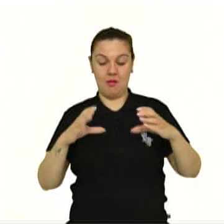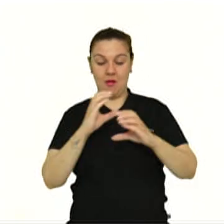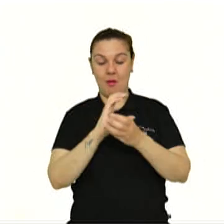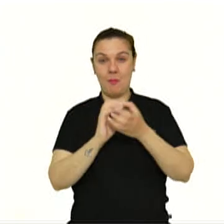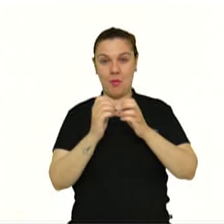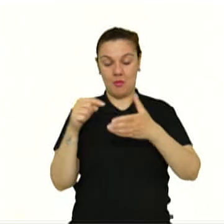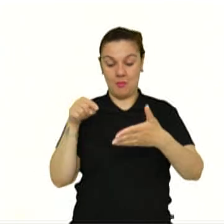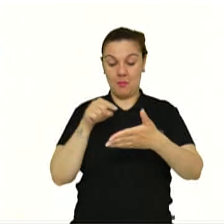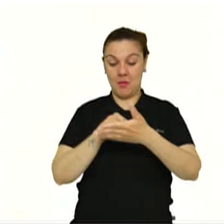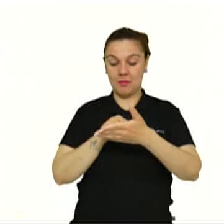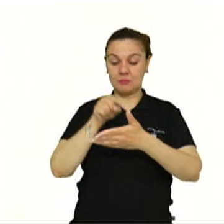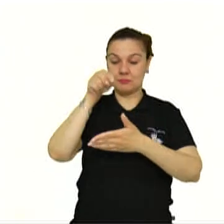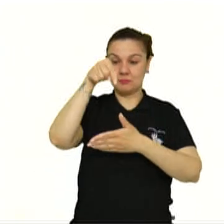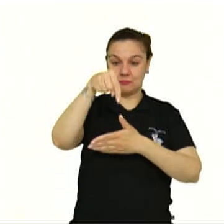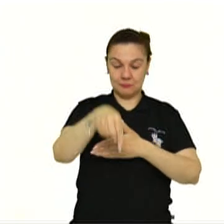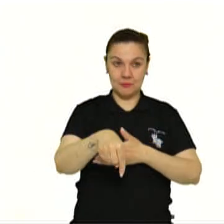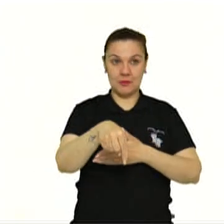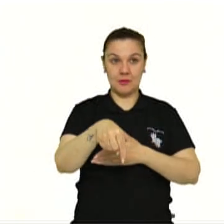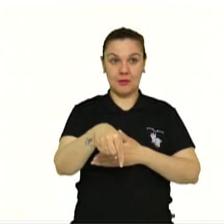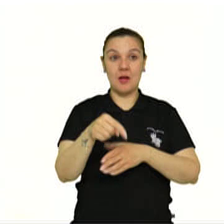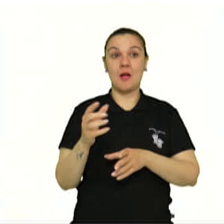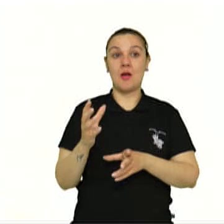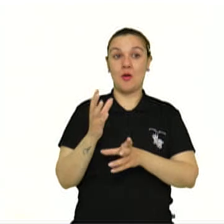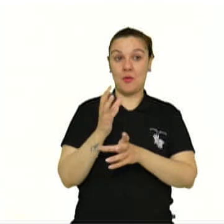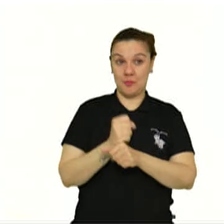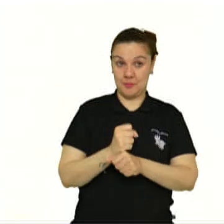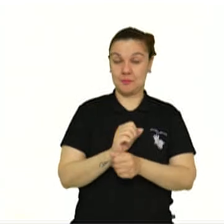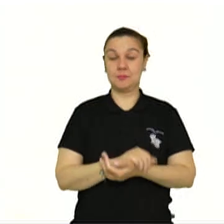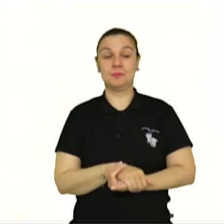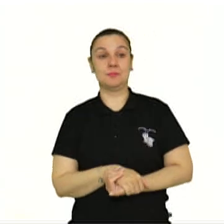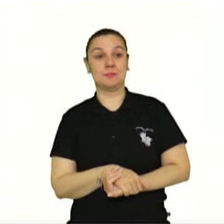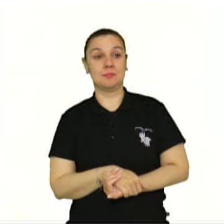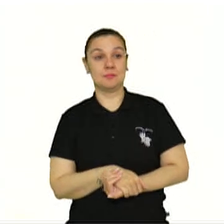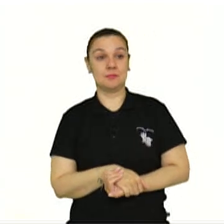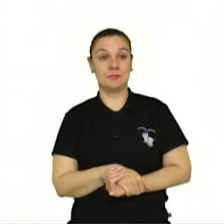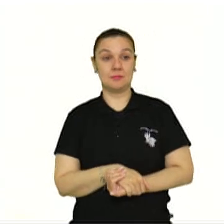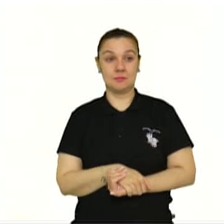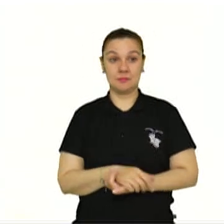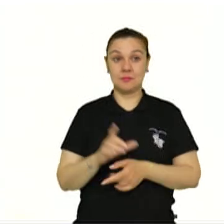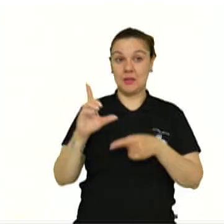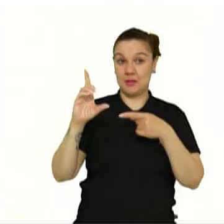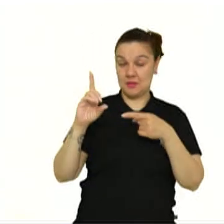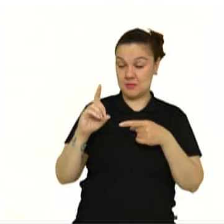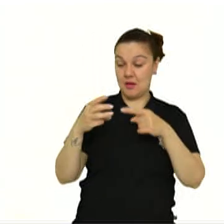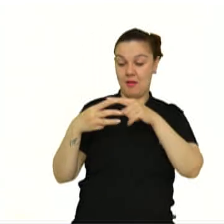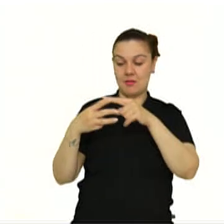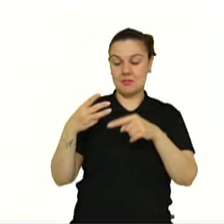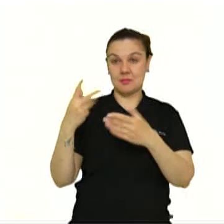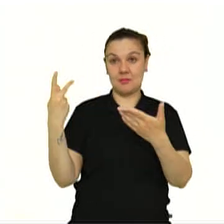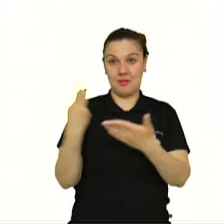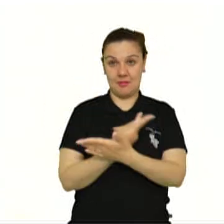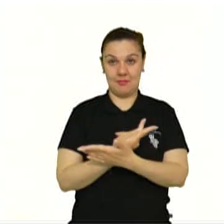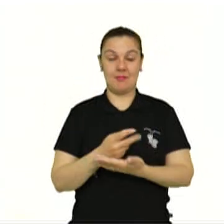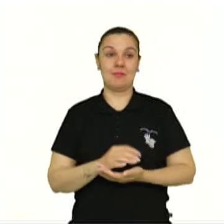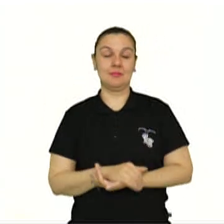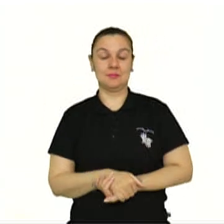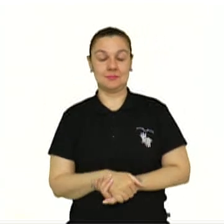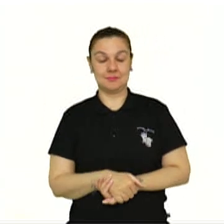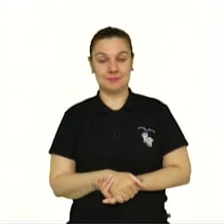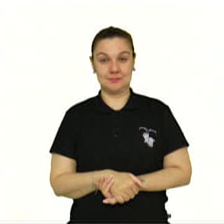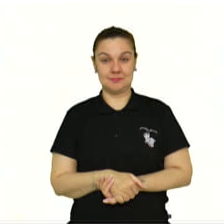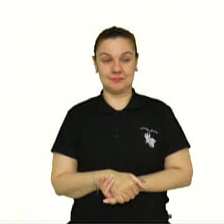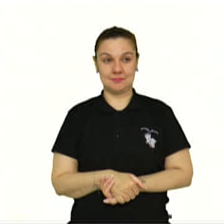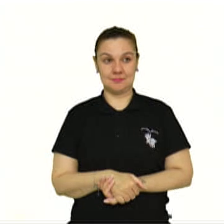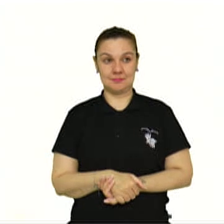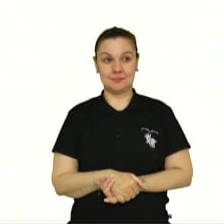rede e passar dentro da quadra do adversário, é considerado ponto. E letra D. As 3 alternativas estão